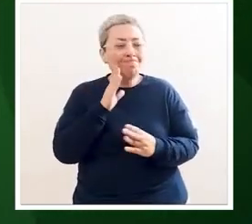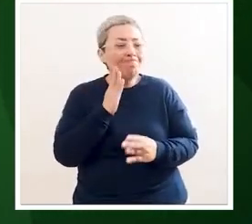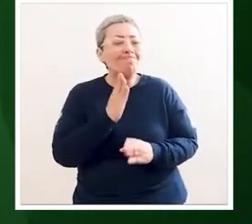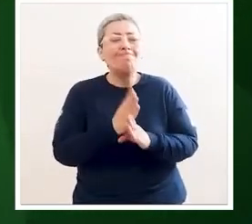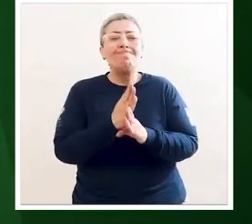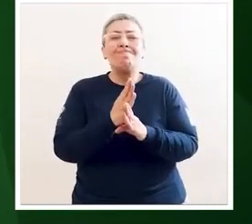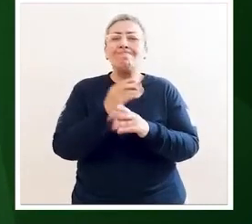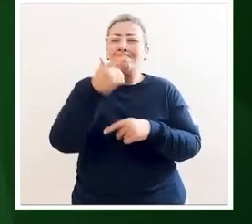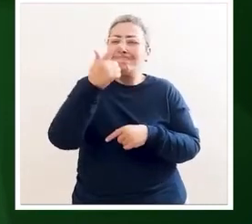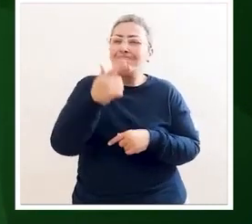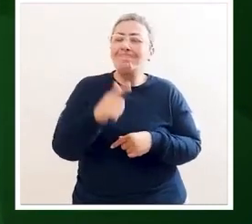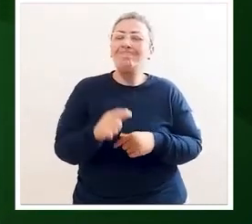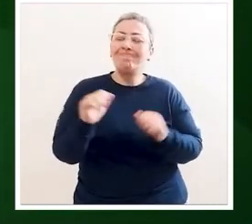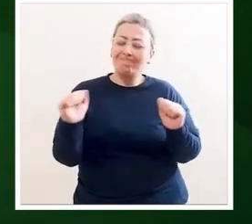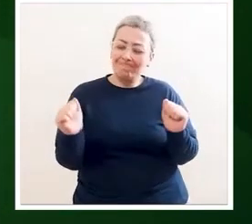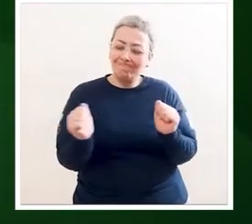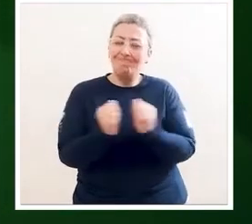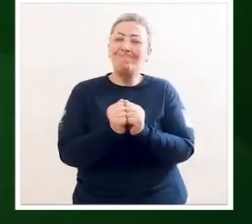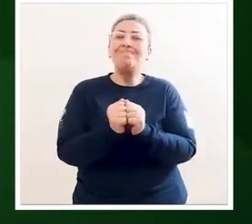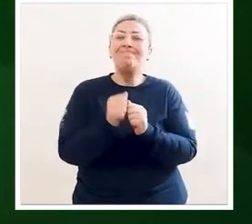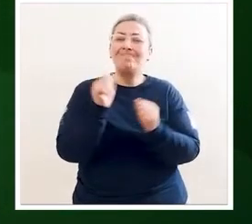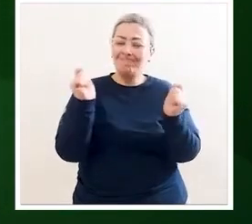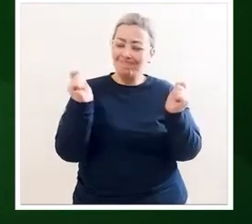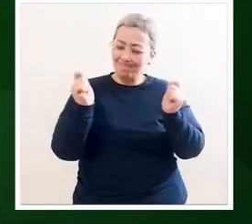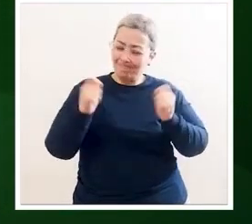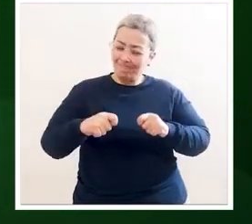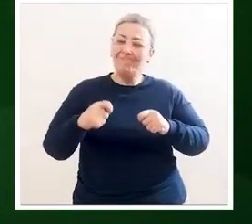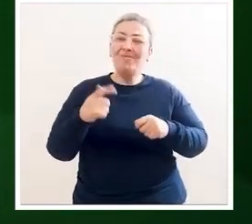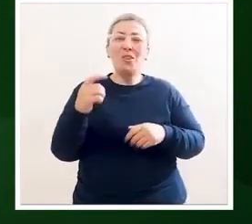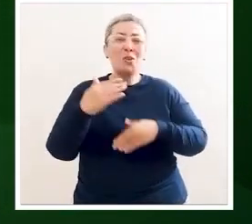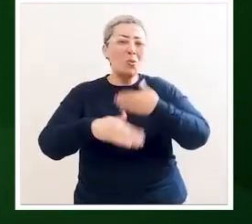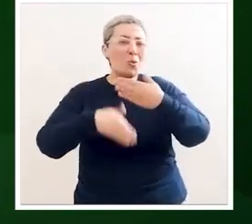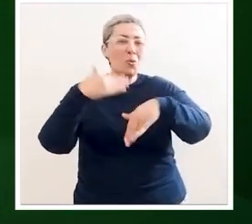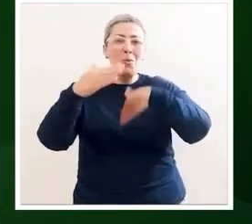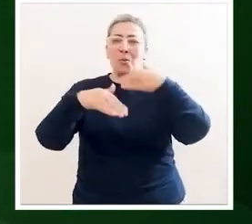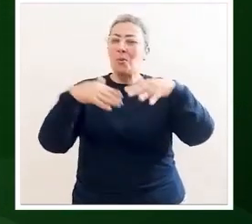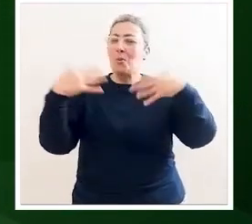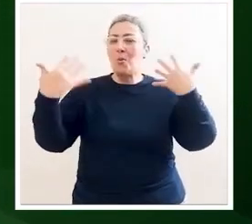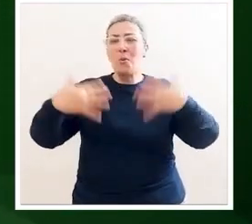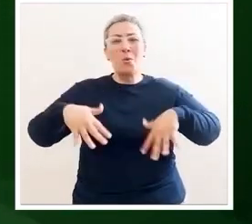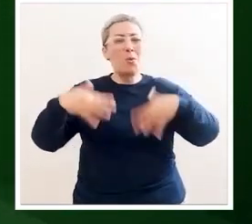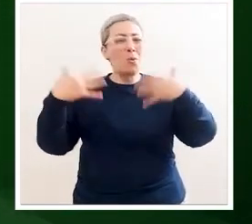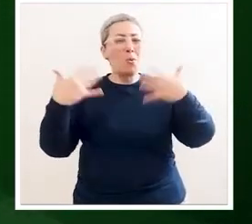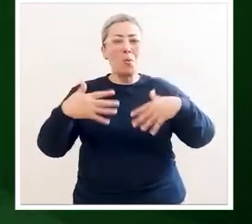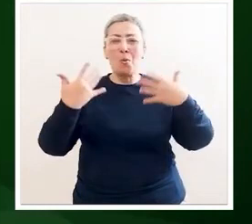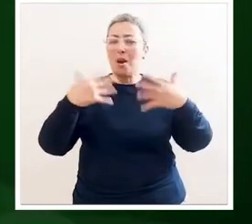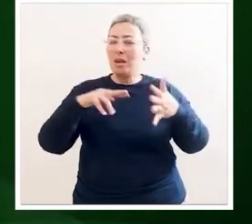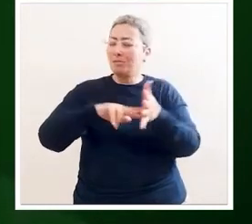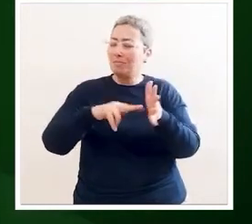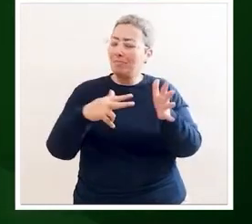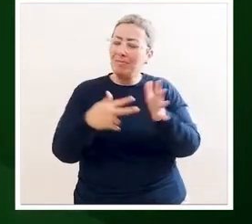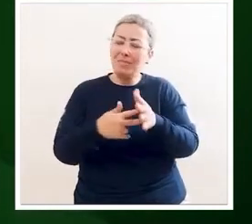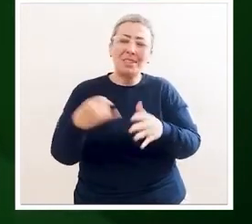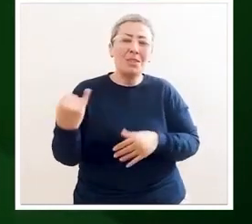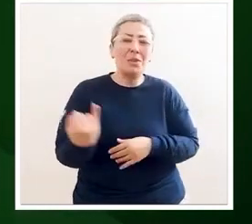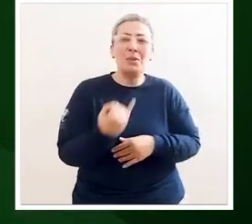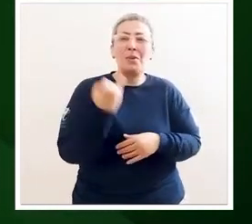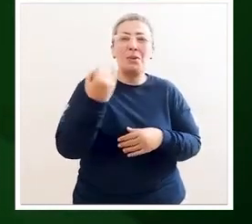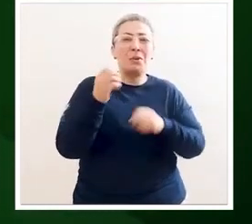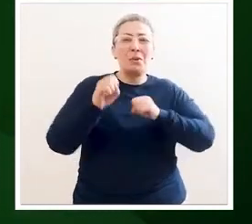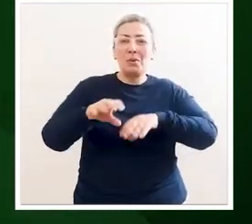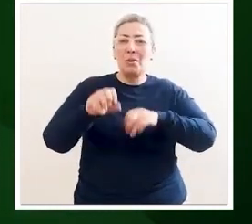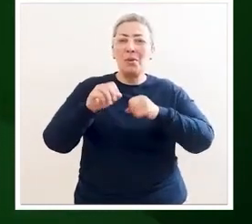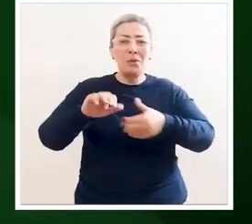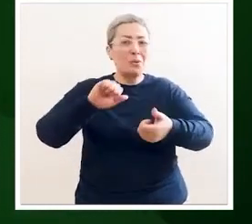de constatar mais uma vez que juntos somos capazes de construir coisas grandes e significativas